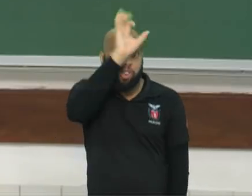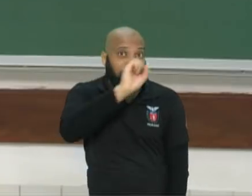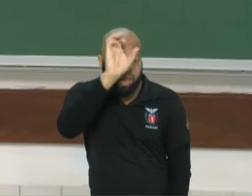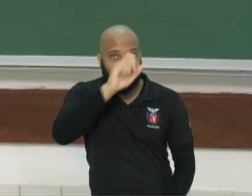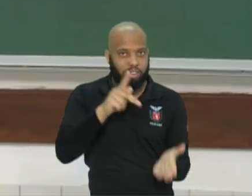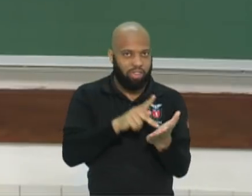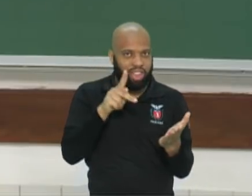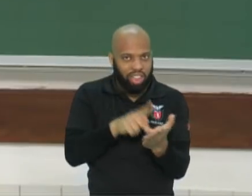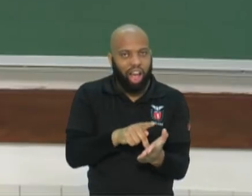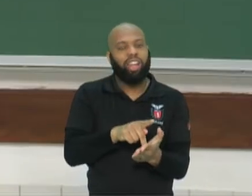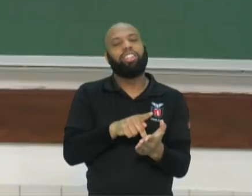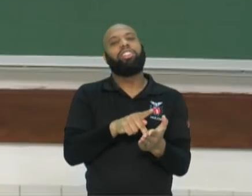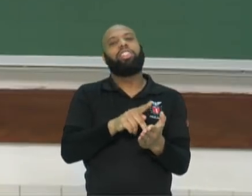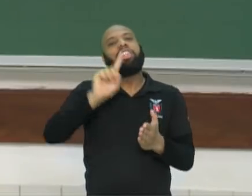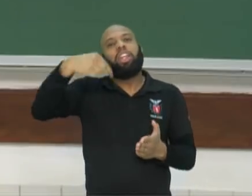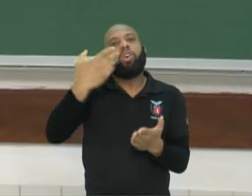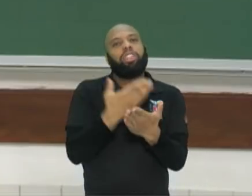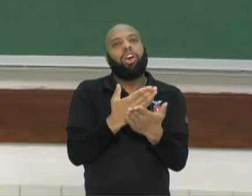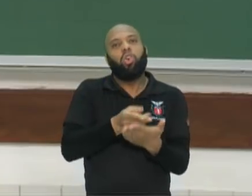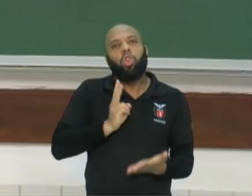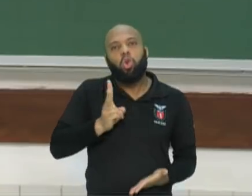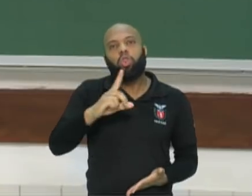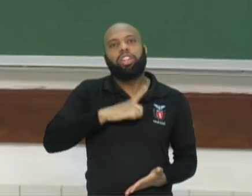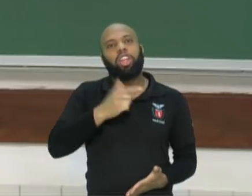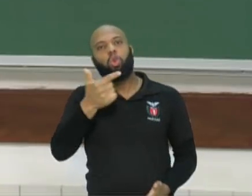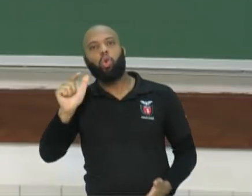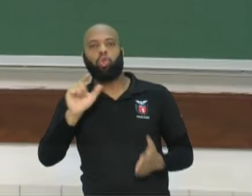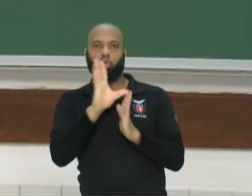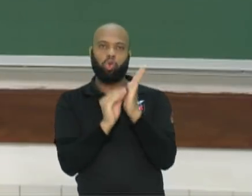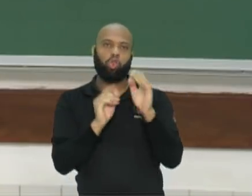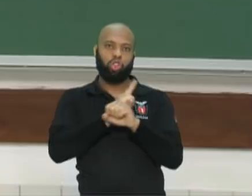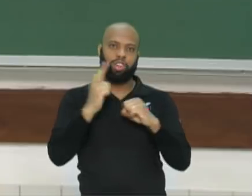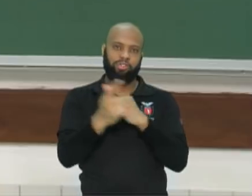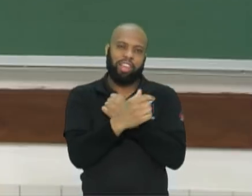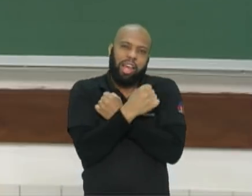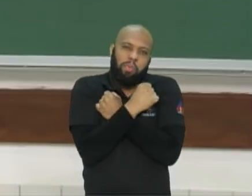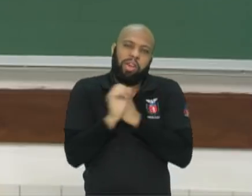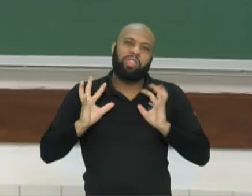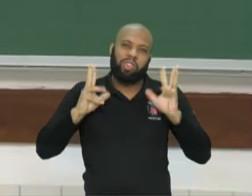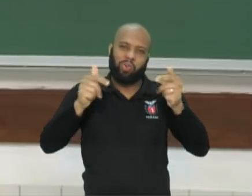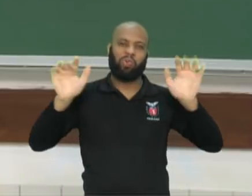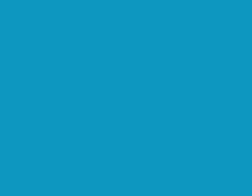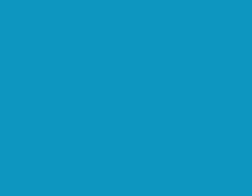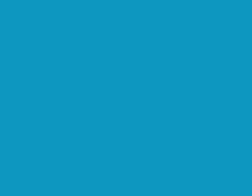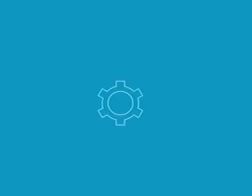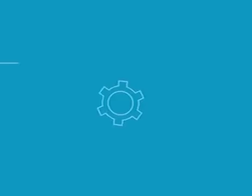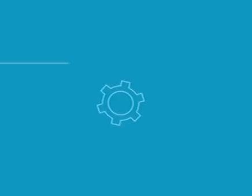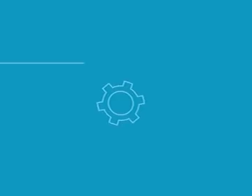contribuído com vocês e na aula que vem voltamos com mais geografia. Um abraço a todos e até lá!